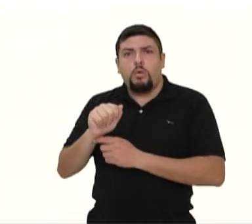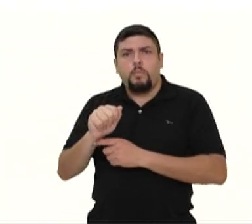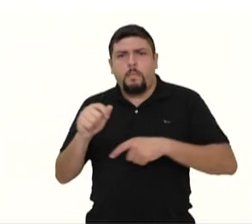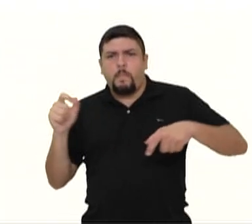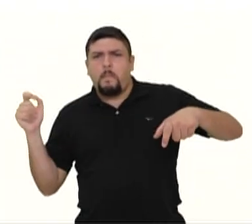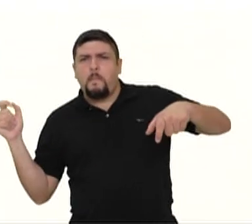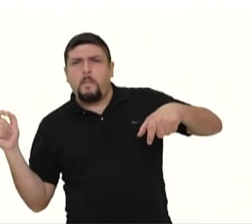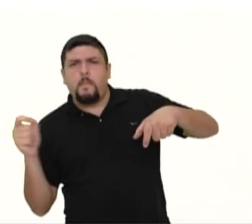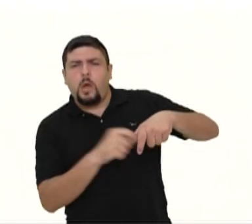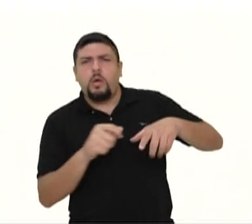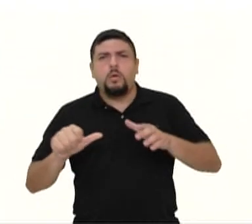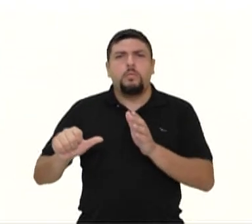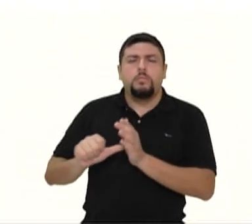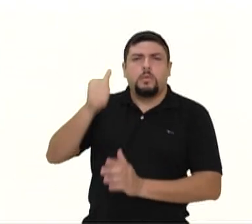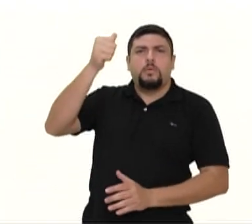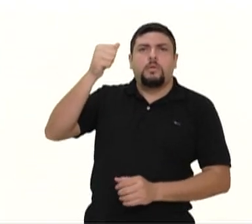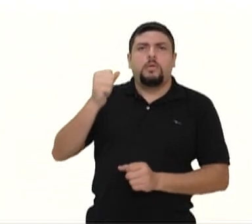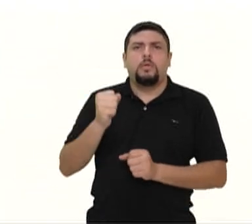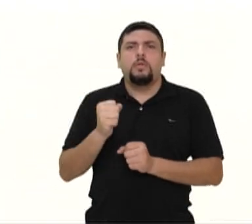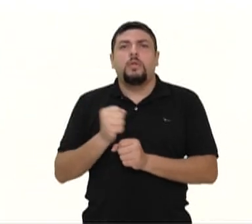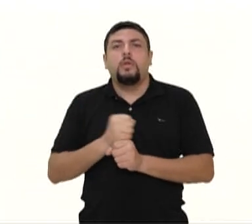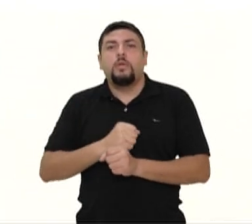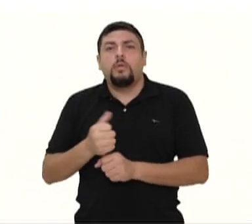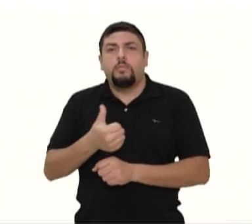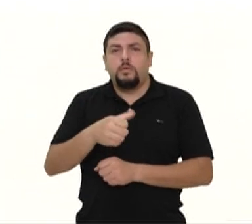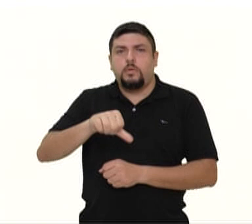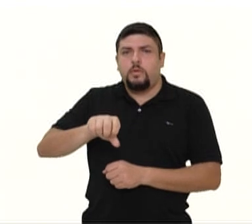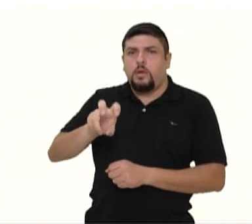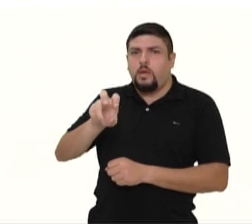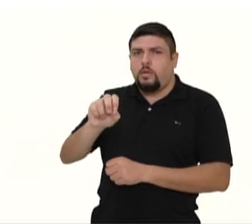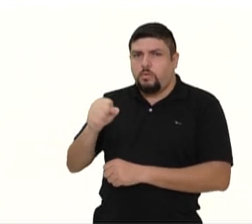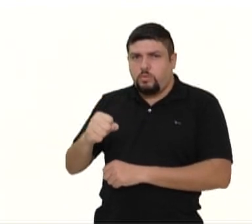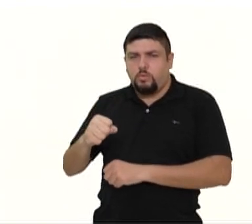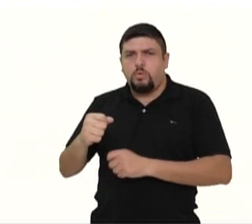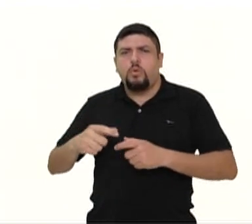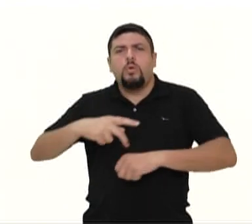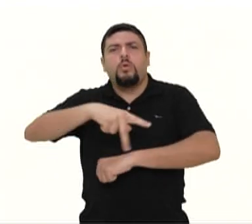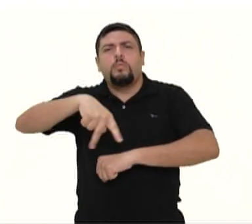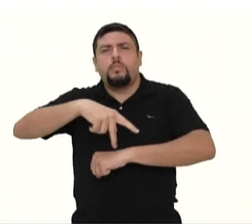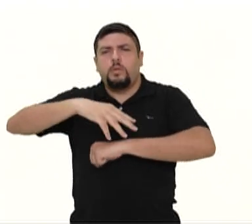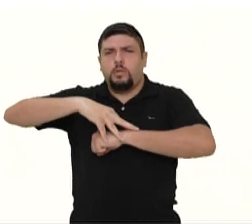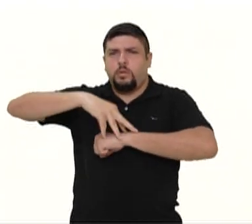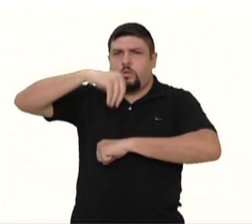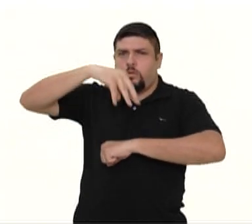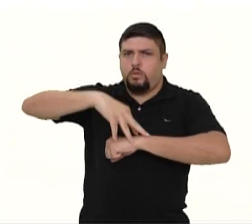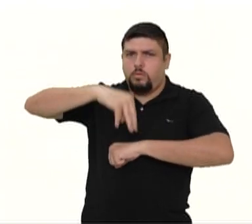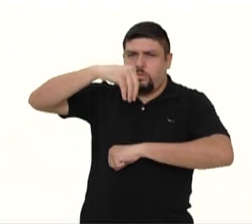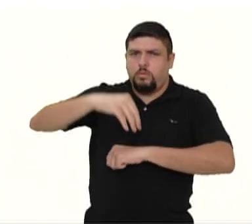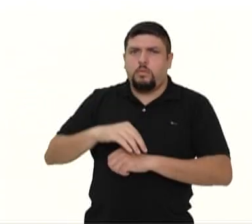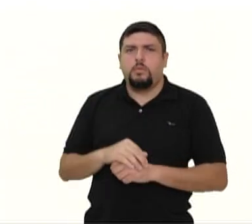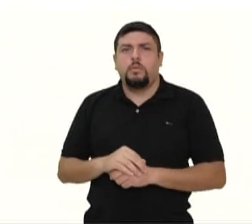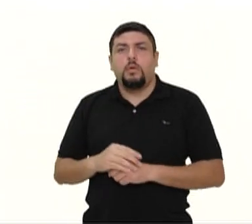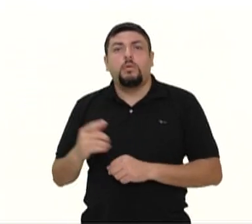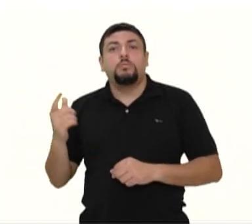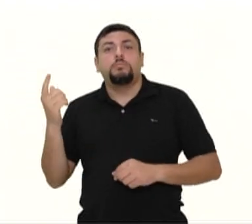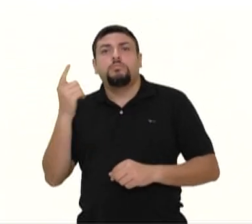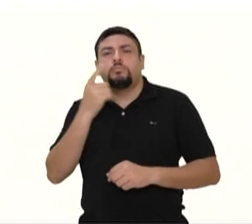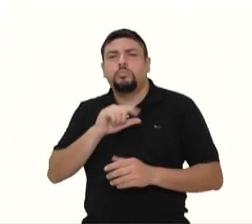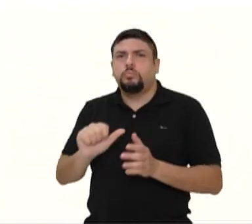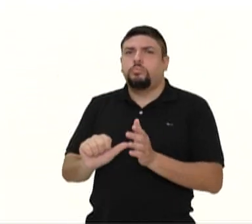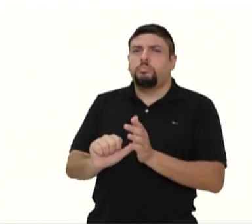foi em 1958, lá na Suécia. Foi também em 58 que nós conquistamos o nosso primeiro campeonato